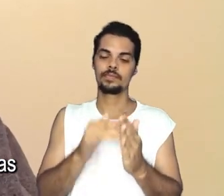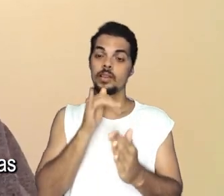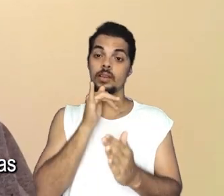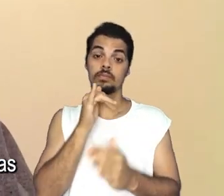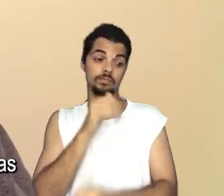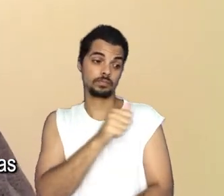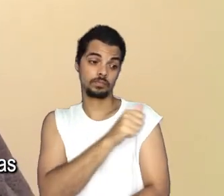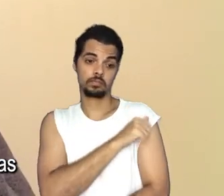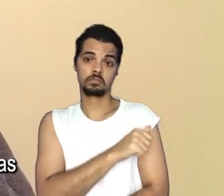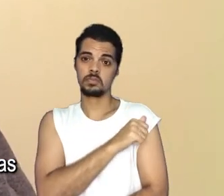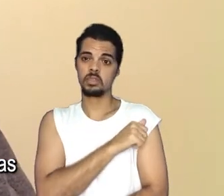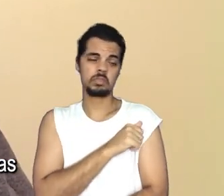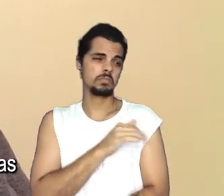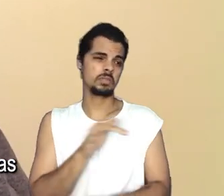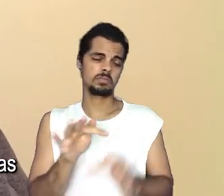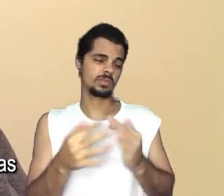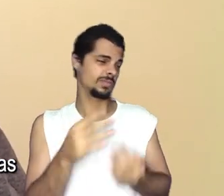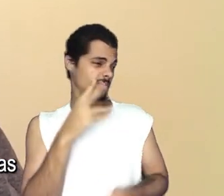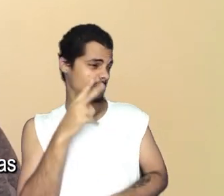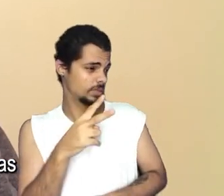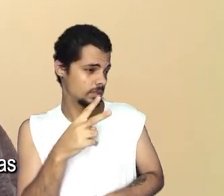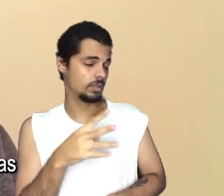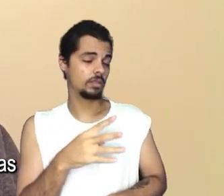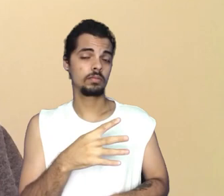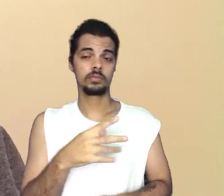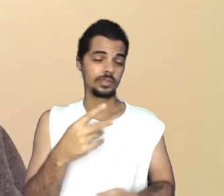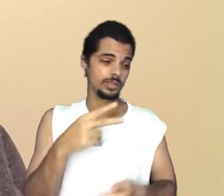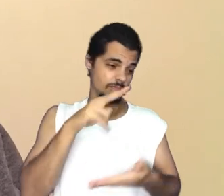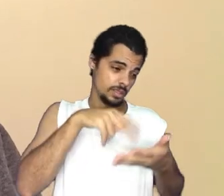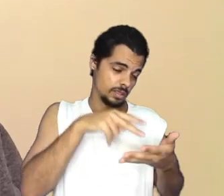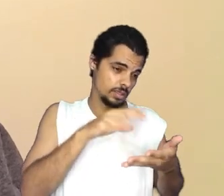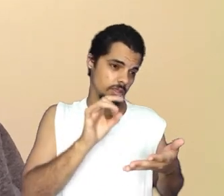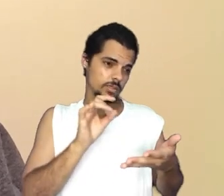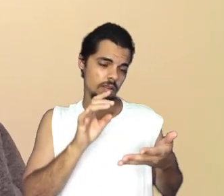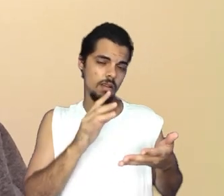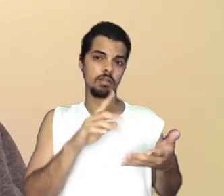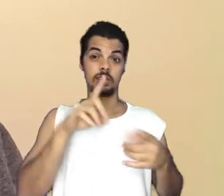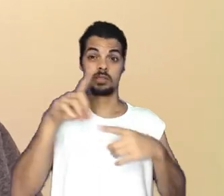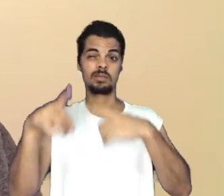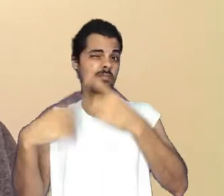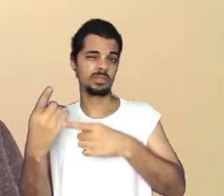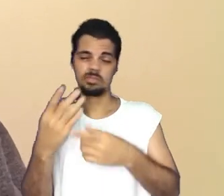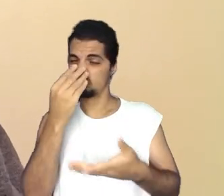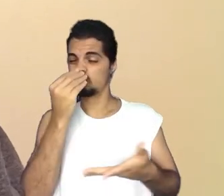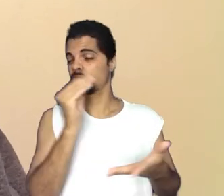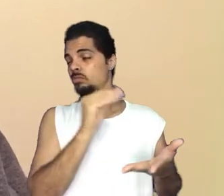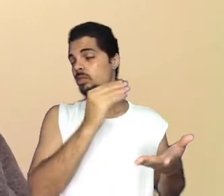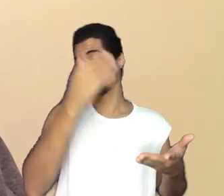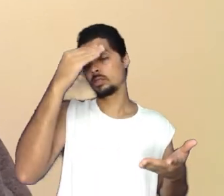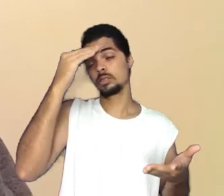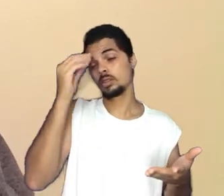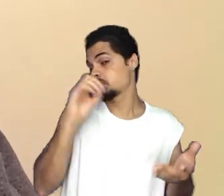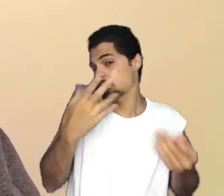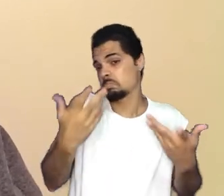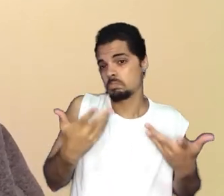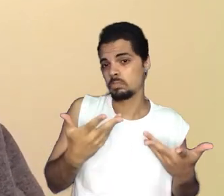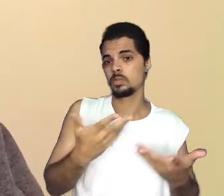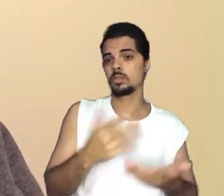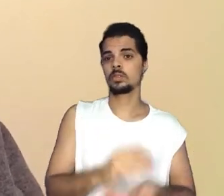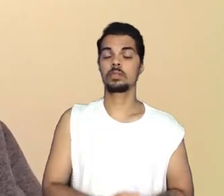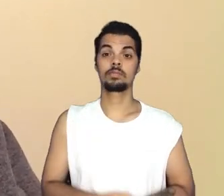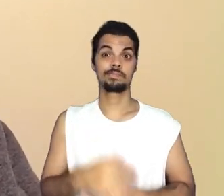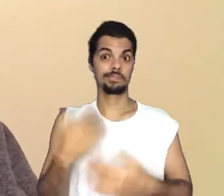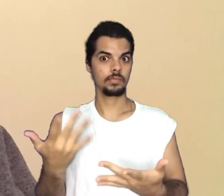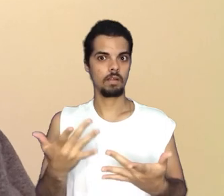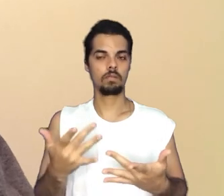não simplesmente passem aquelas pinturas sem fazer uma análise em cima delas. Então, até poderia ser feito um